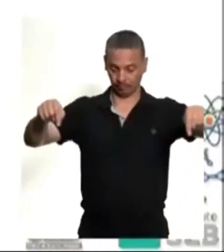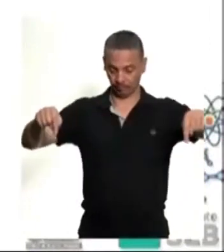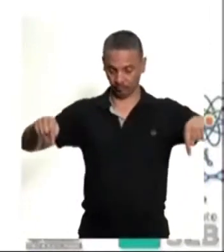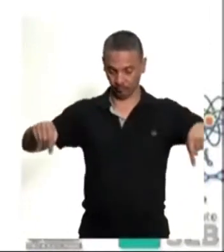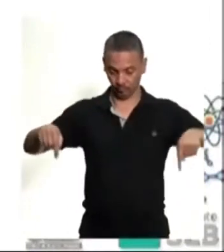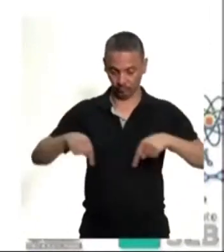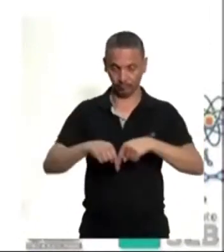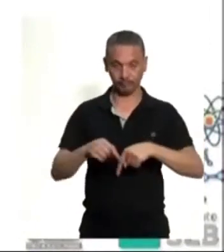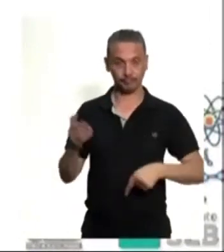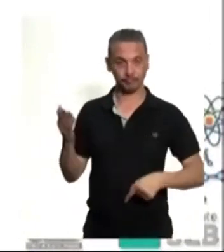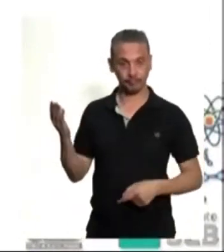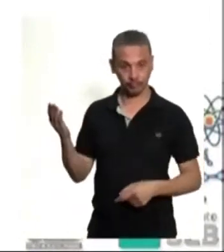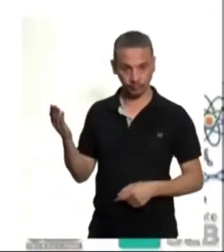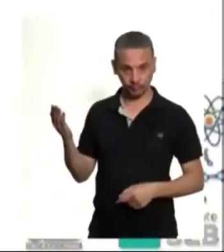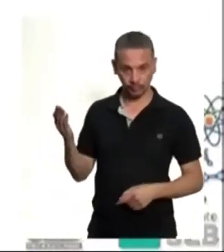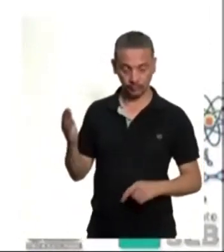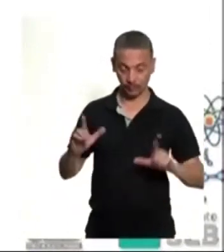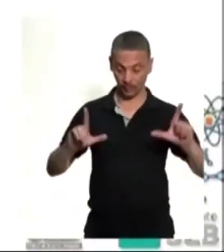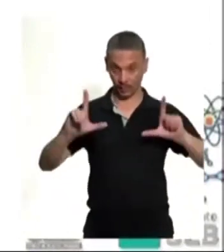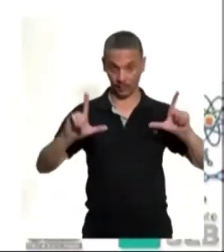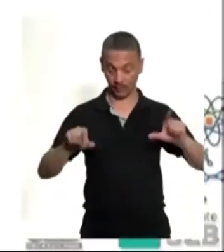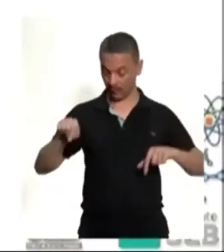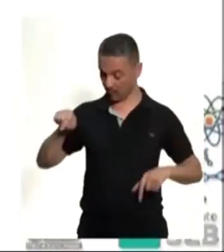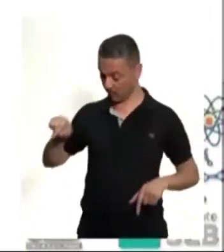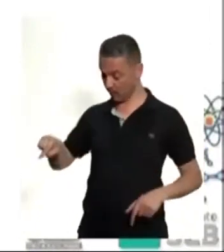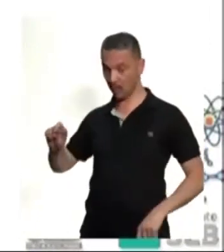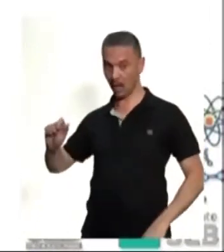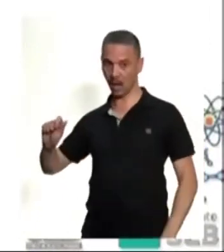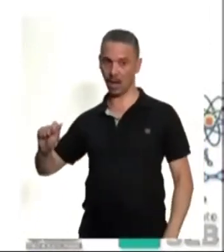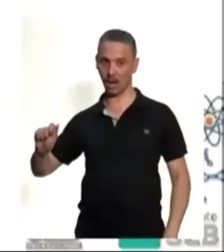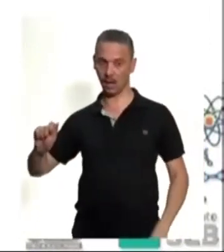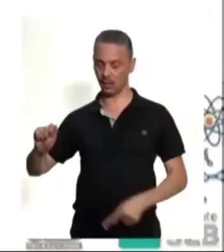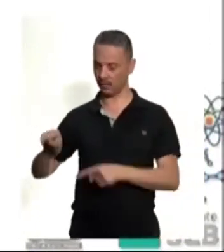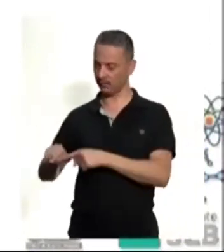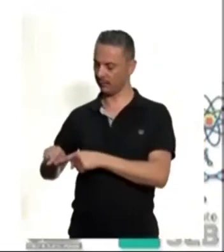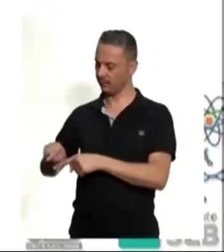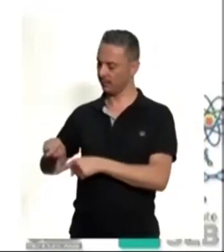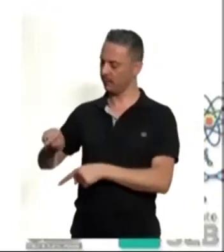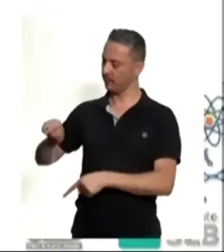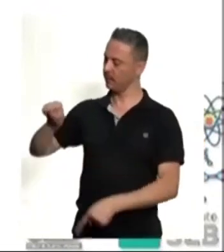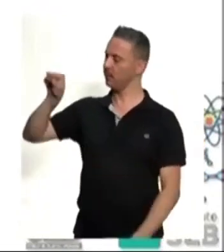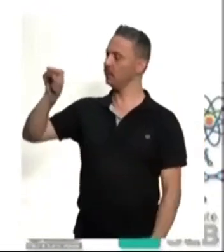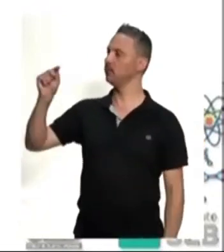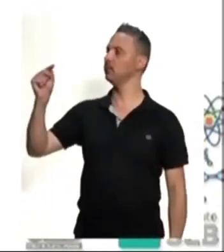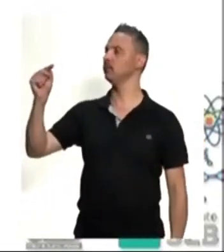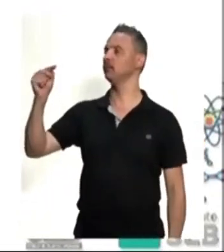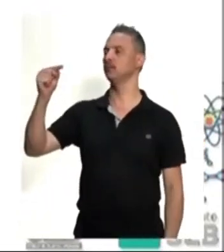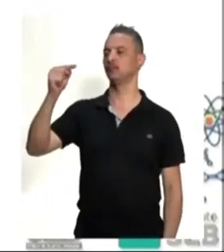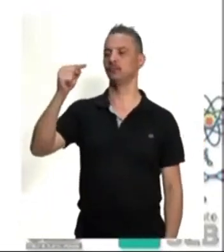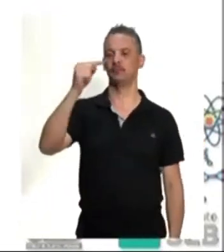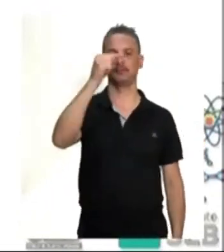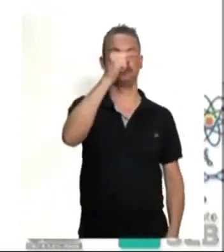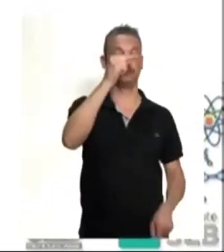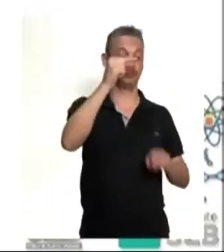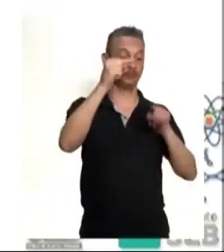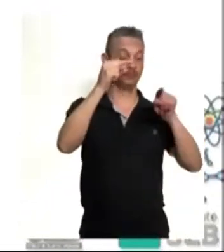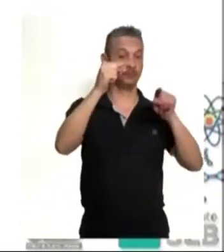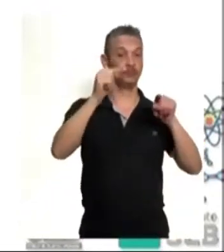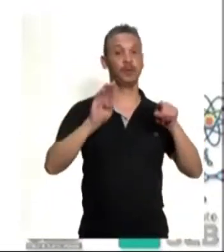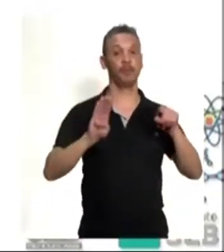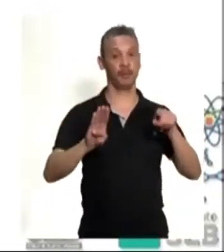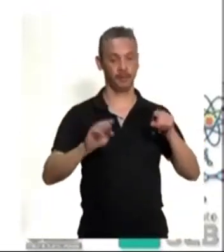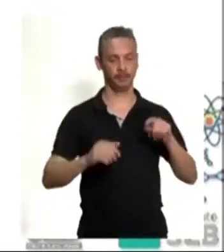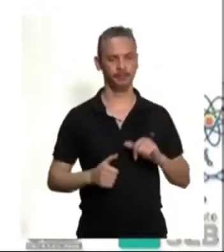que o sinal da TV aí chega no ponto A. O fio vai subir pela parede, vai andar pelo teto até chegar no ponto B. Mas